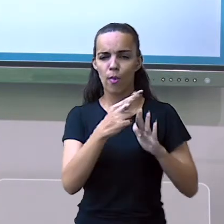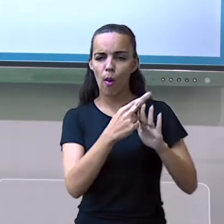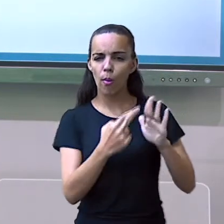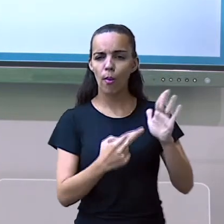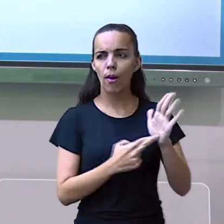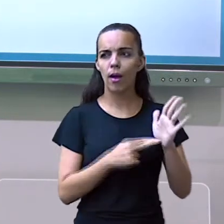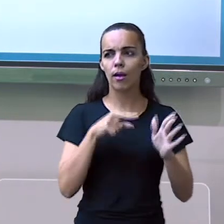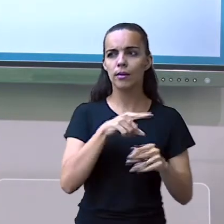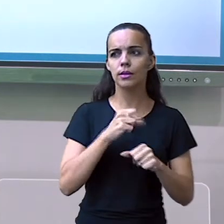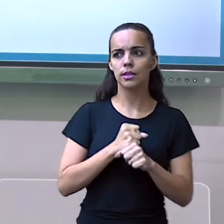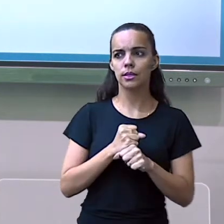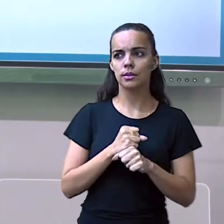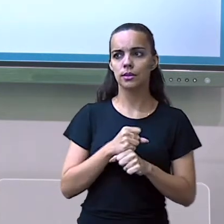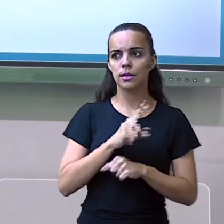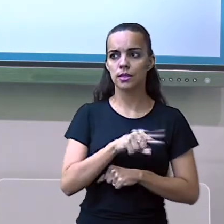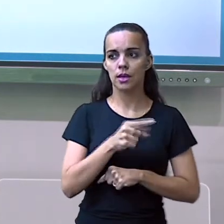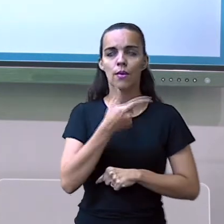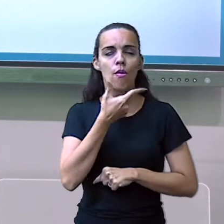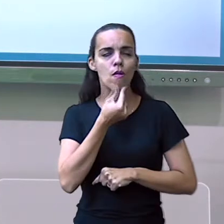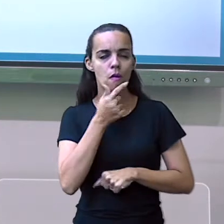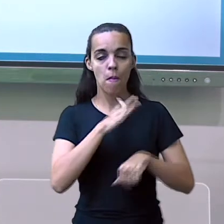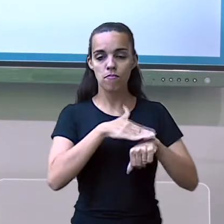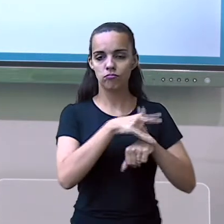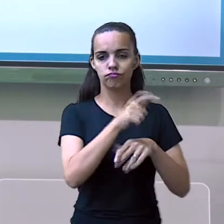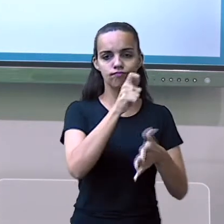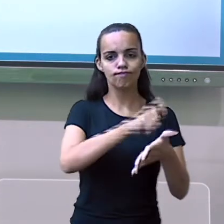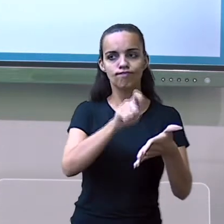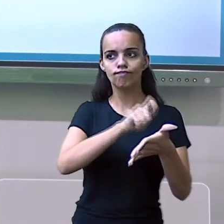relato que ele mesmo escreveu.